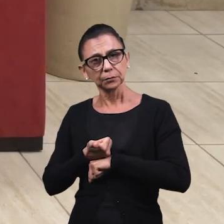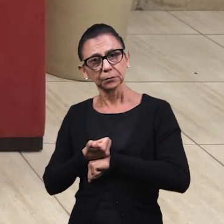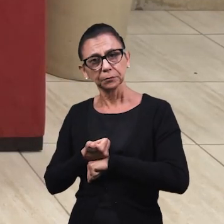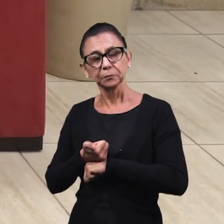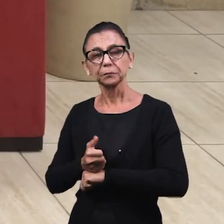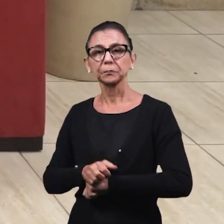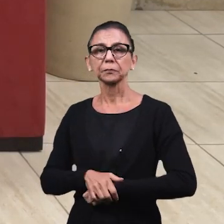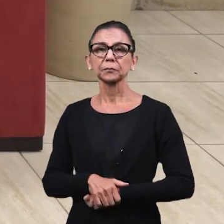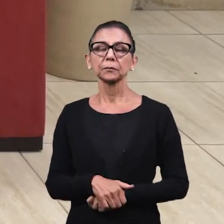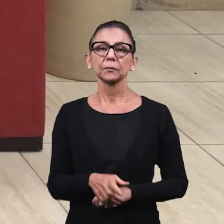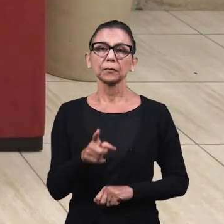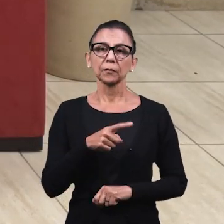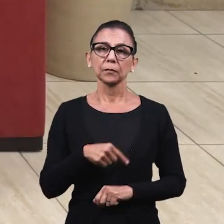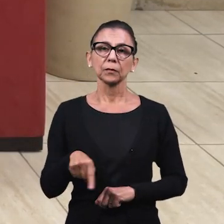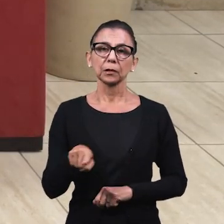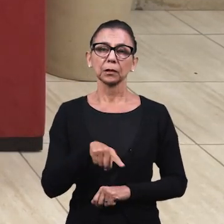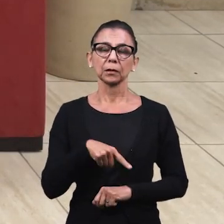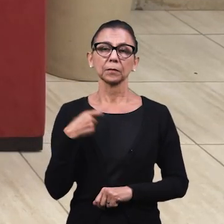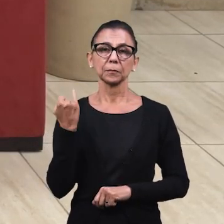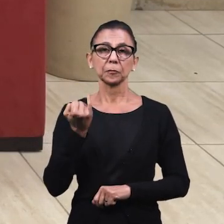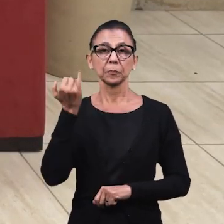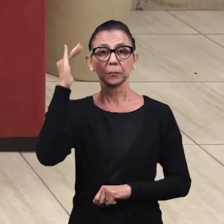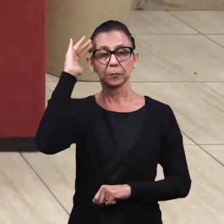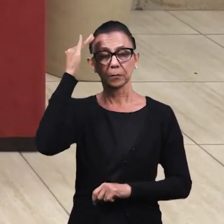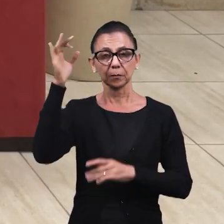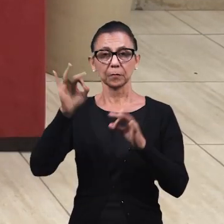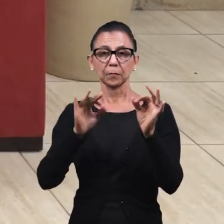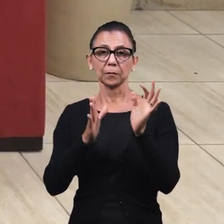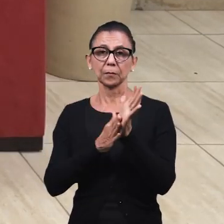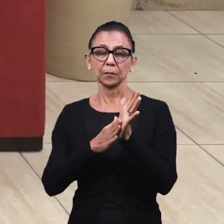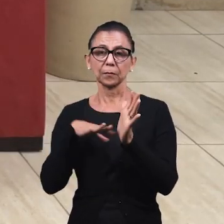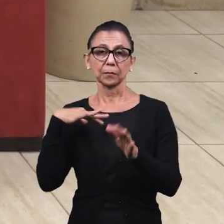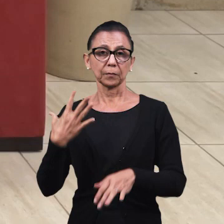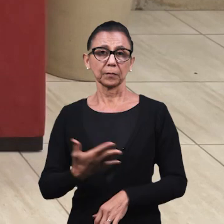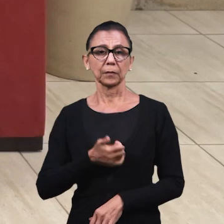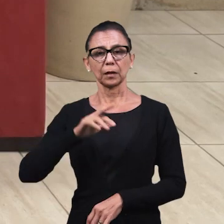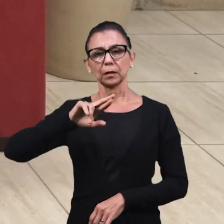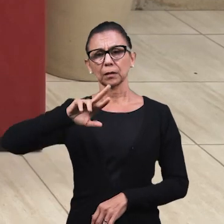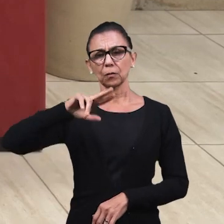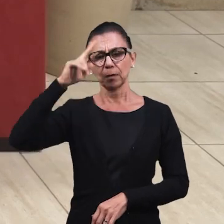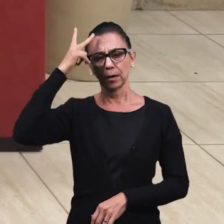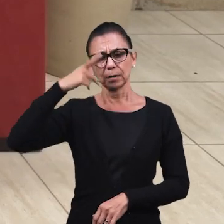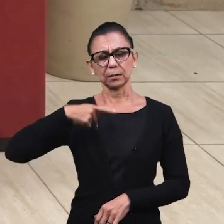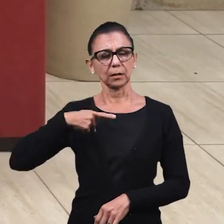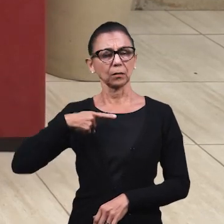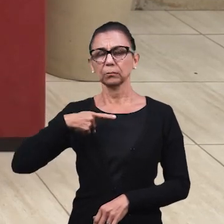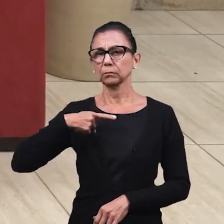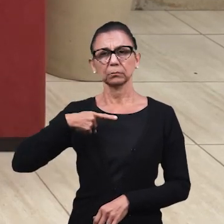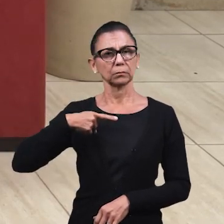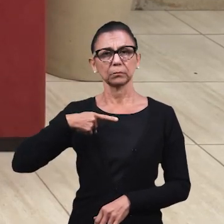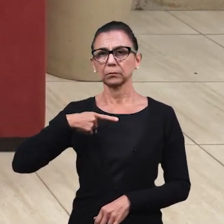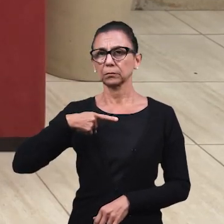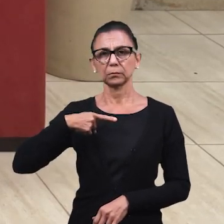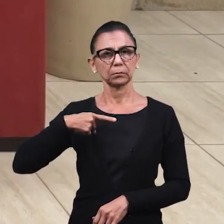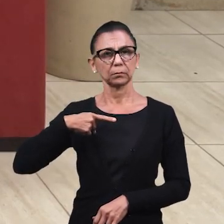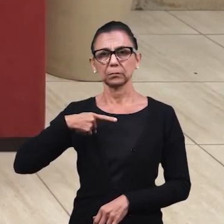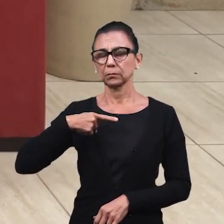entendermos que esse projeto de salvação não pode ser pela razão, de forma alguma,